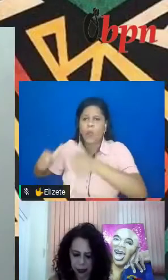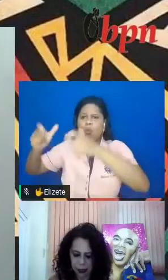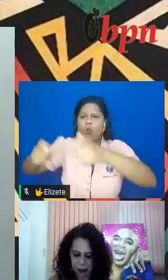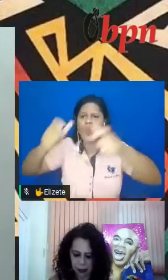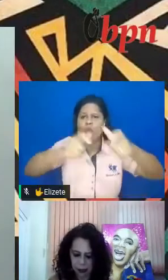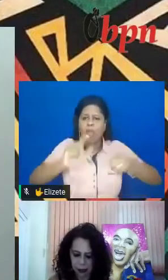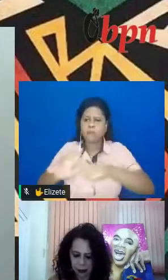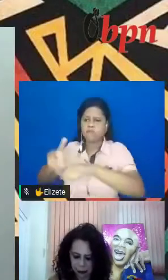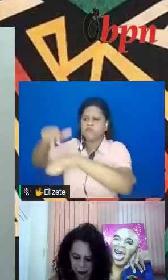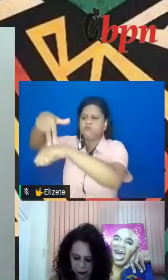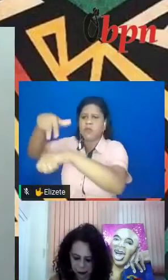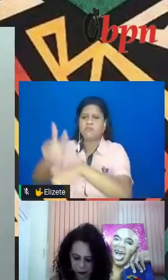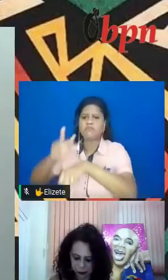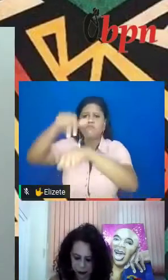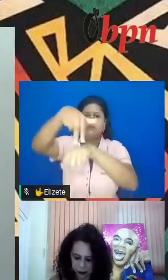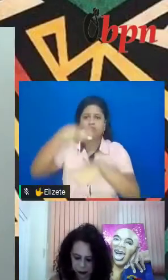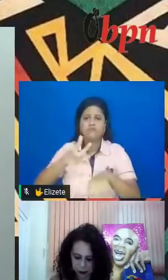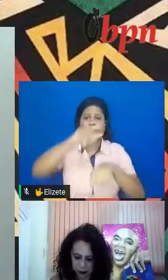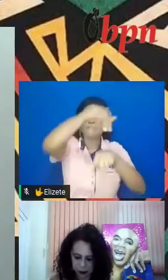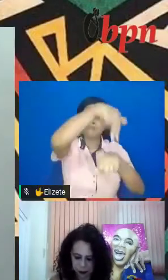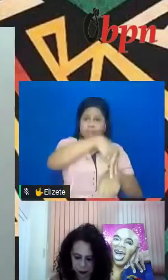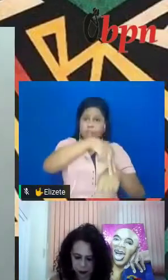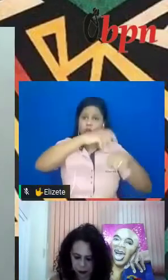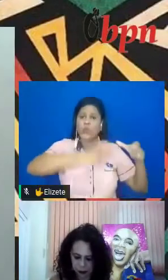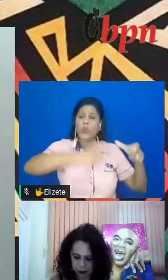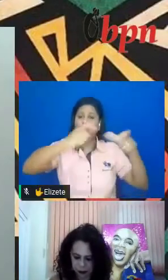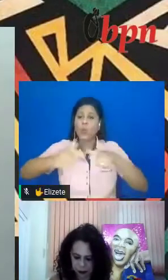sociais em que essas pessoas